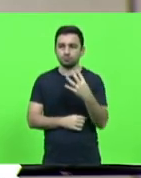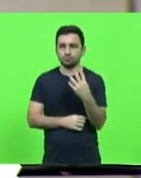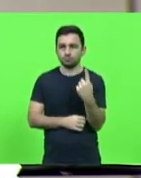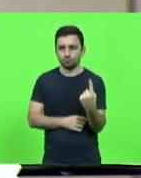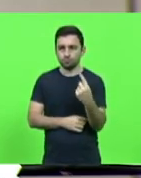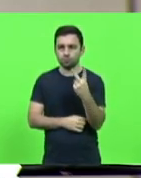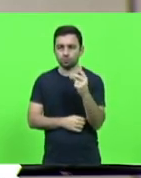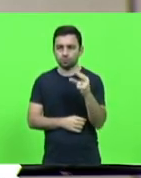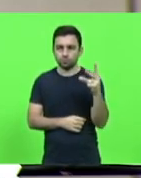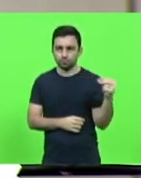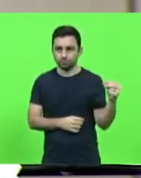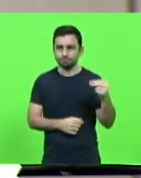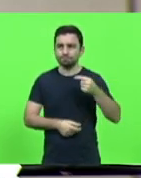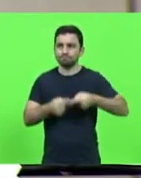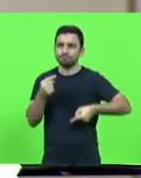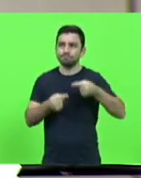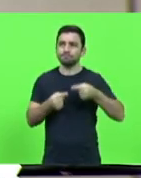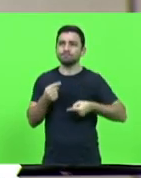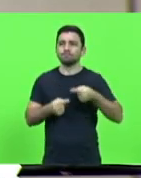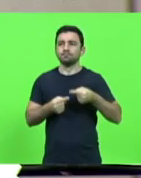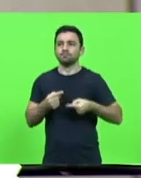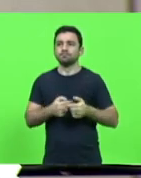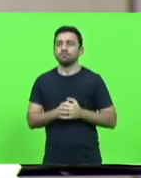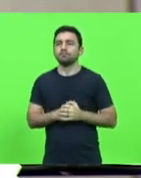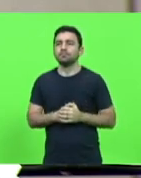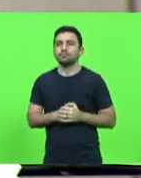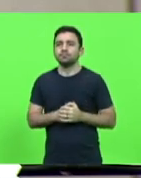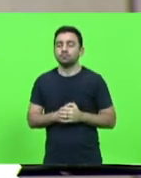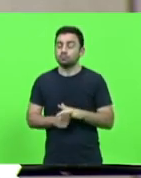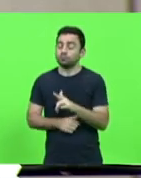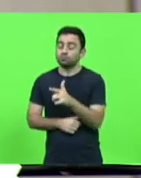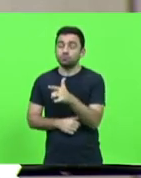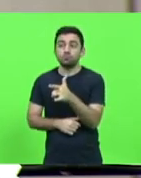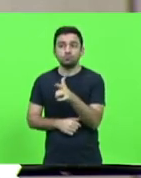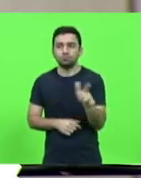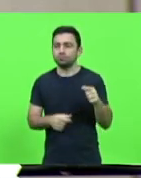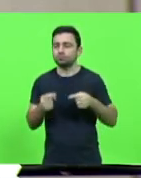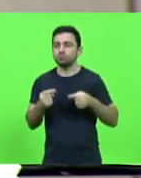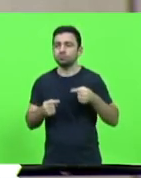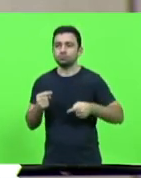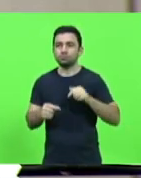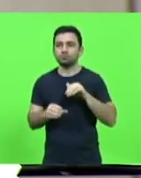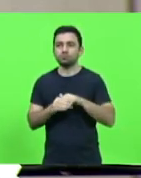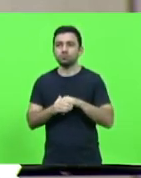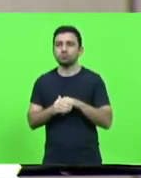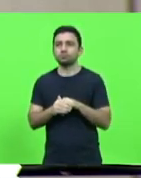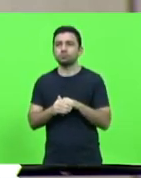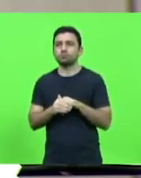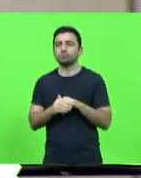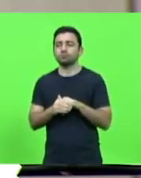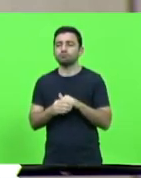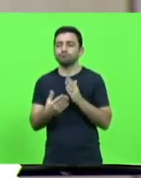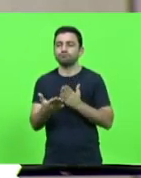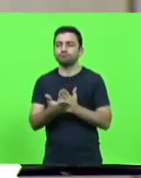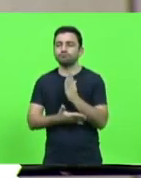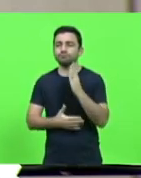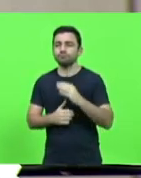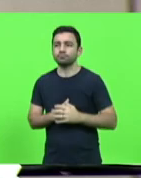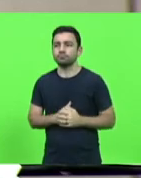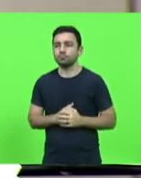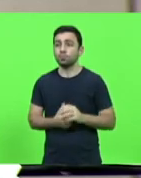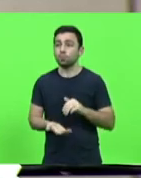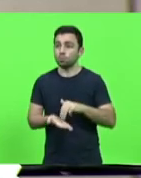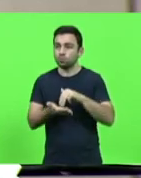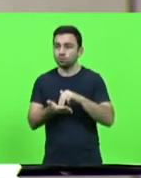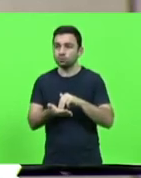3.941/2020. Em discussão? Não tendo quem queira discutir, em votação. Aprovado. Moção